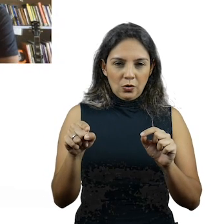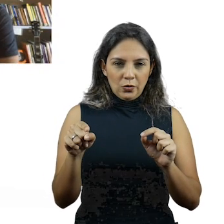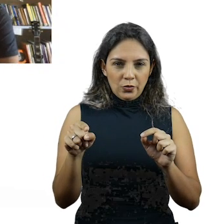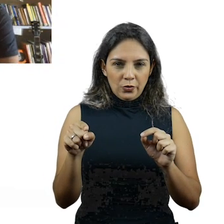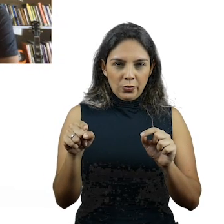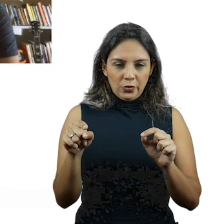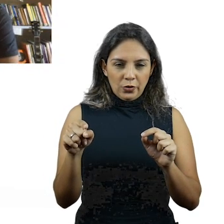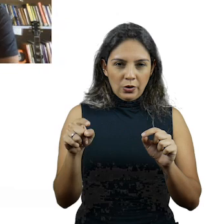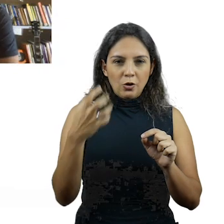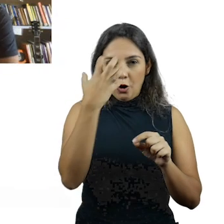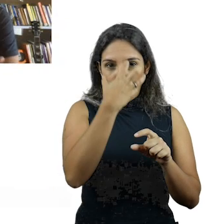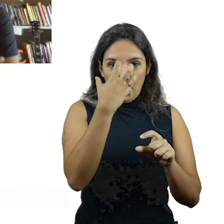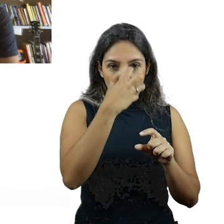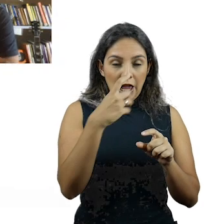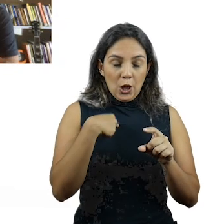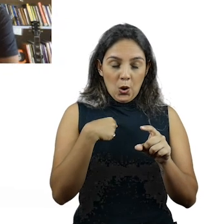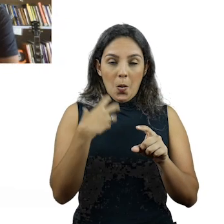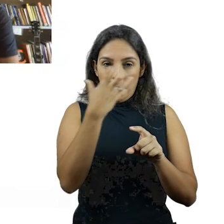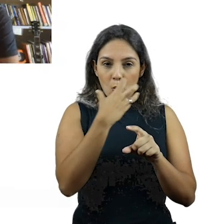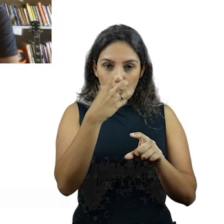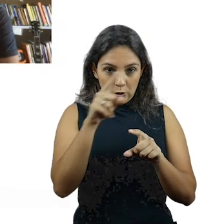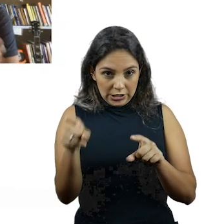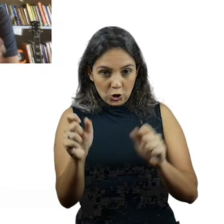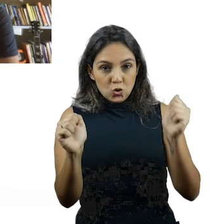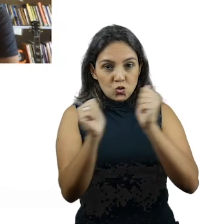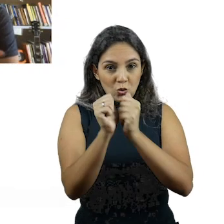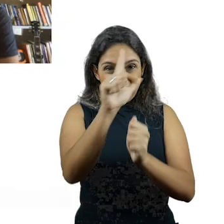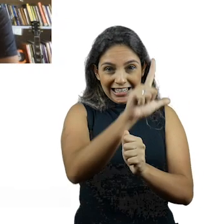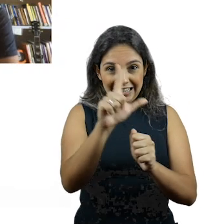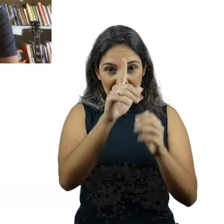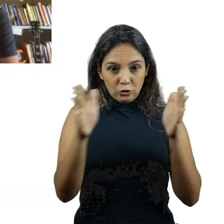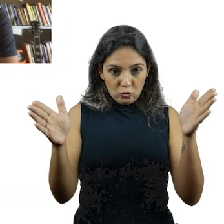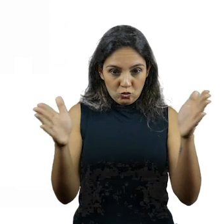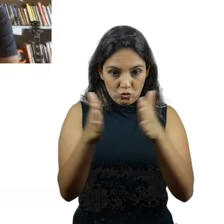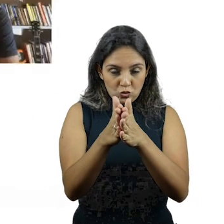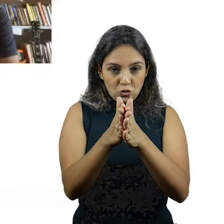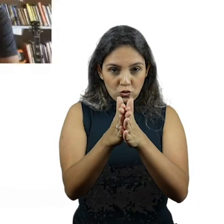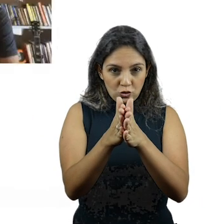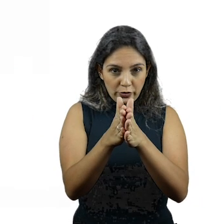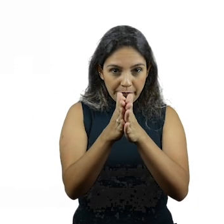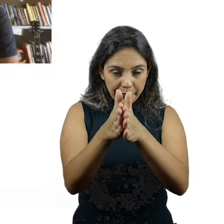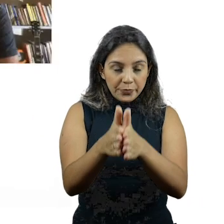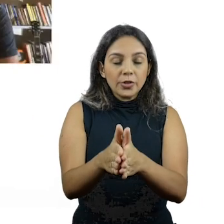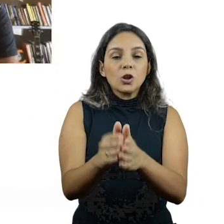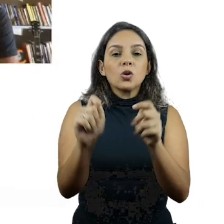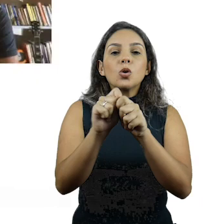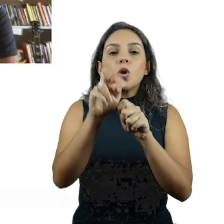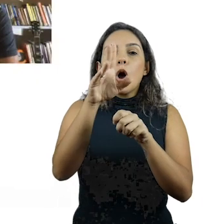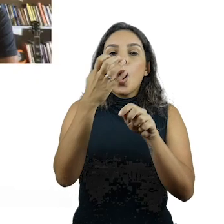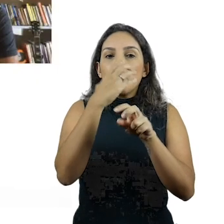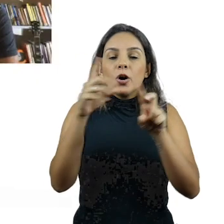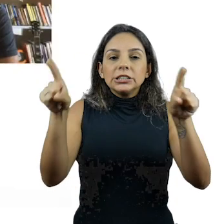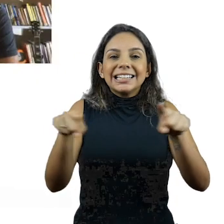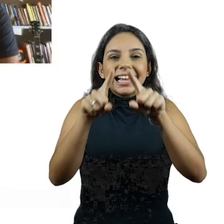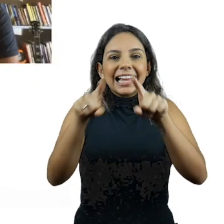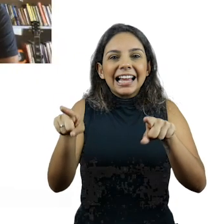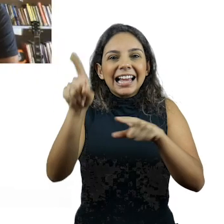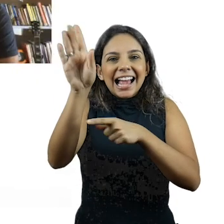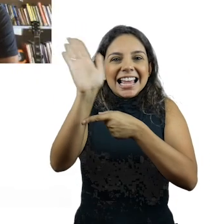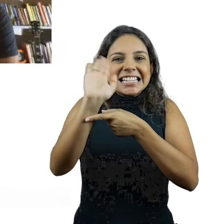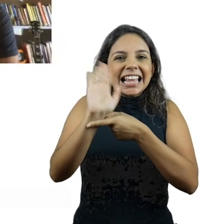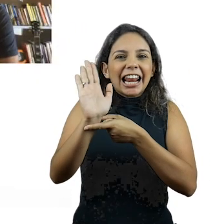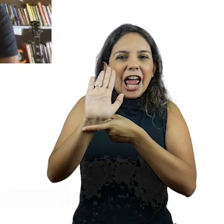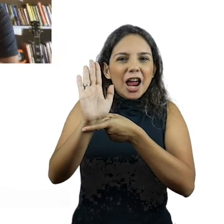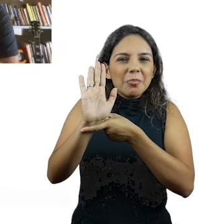e literatura, que são as duas coisas que eu mais amo. E trilha sonora de cinema também, uma coisa que eu adoro, que sempre gostei muito. Então, é isso, o